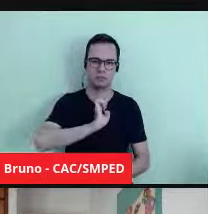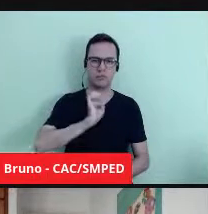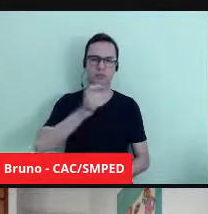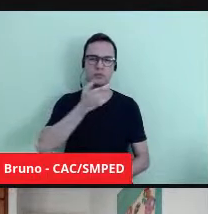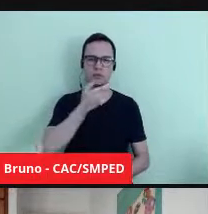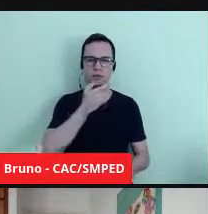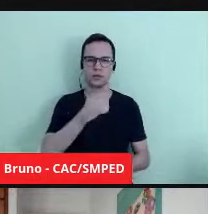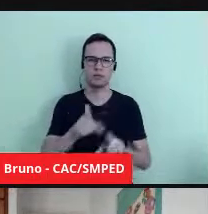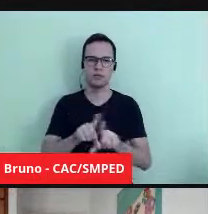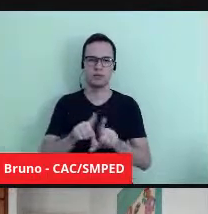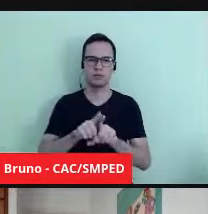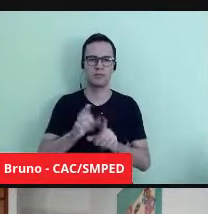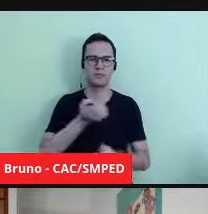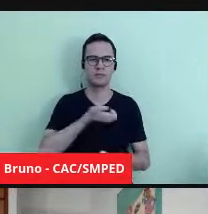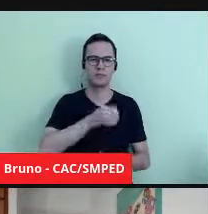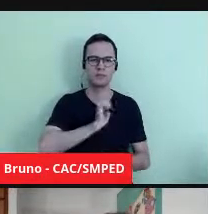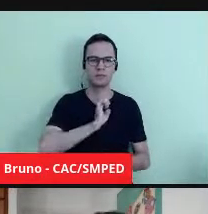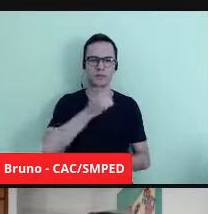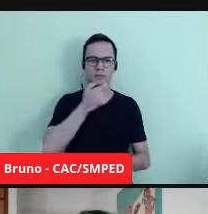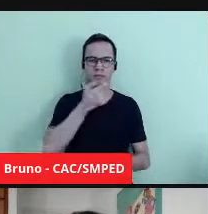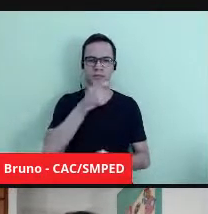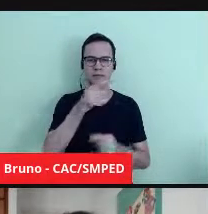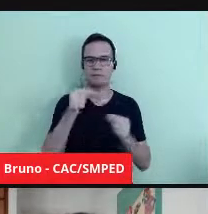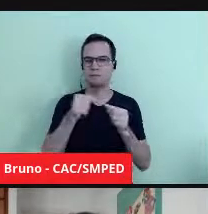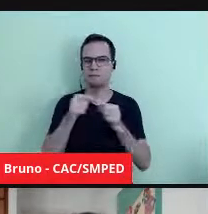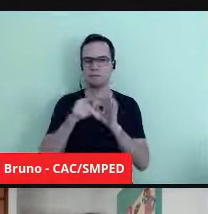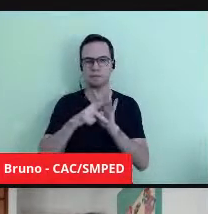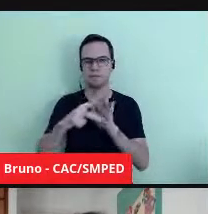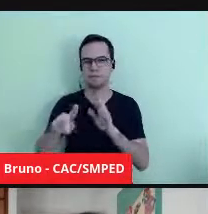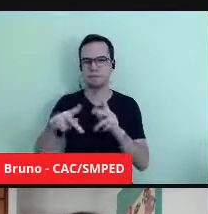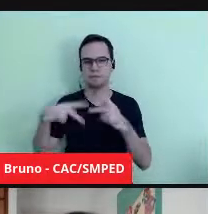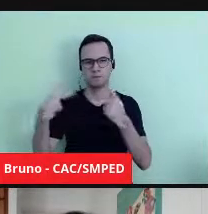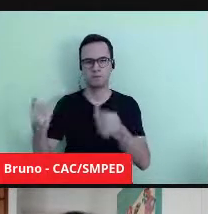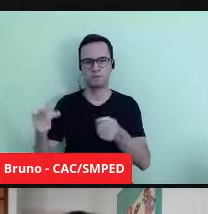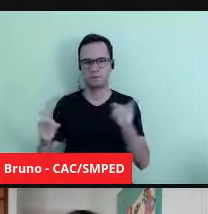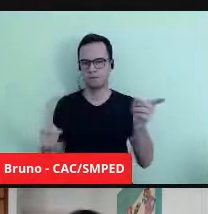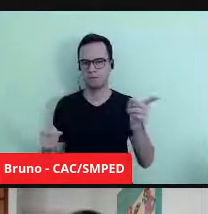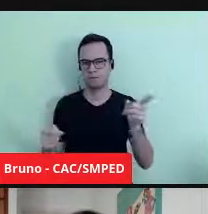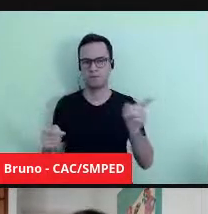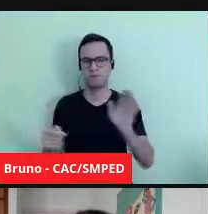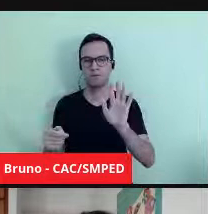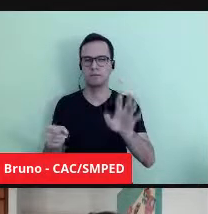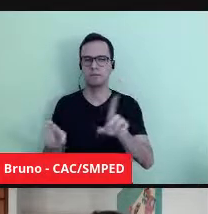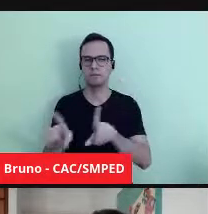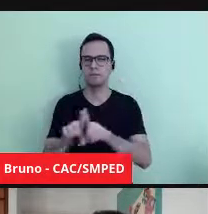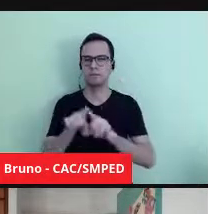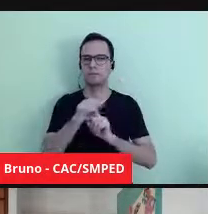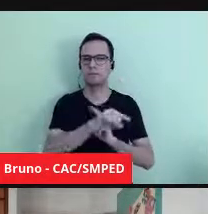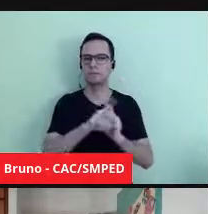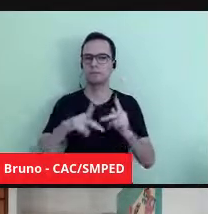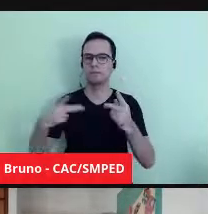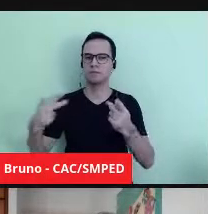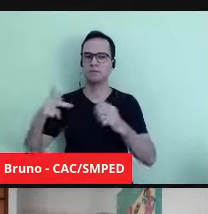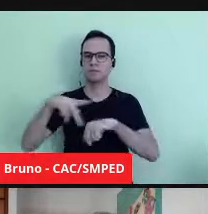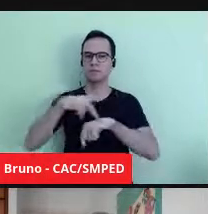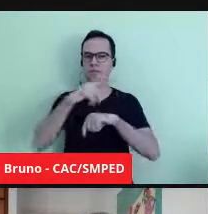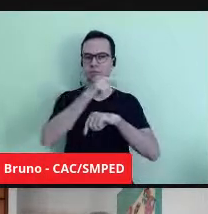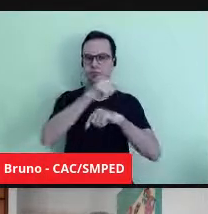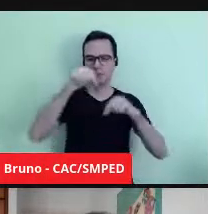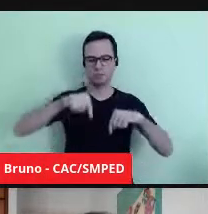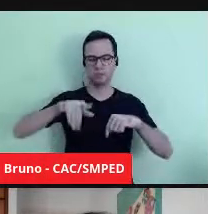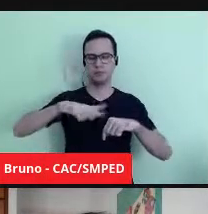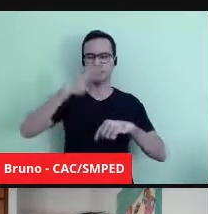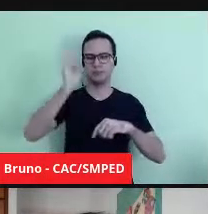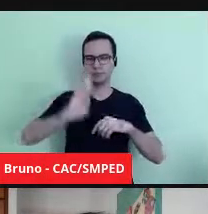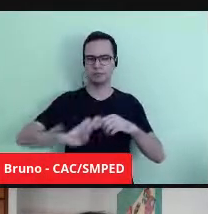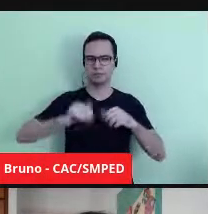também. E aí pensar que o espanhol e o inglês, eles têm uma dimensão do visitante estrangeiro, mas também do visitante estrangeiro que mora nesse território, né, porque